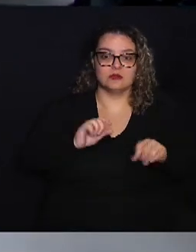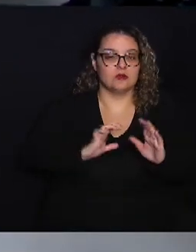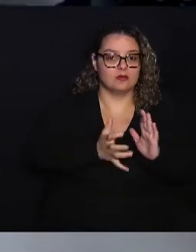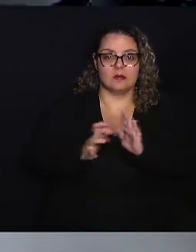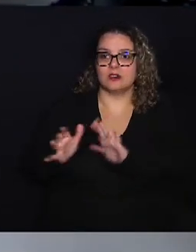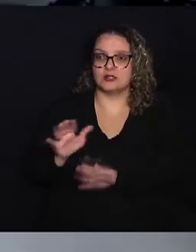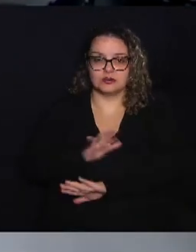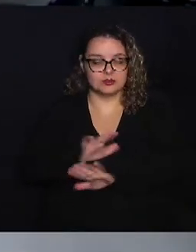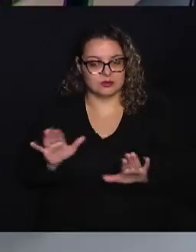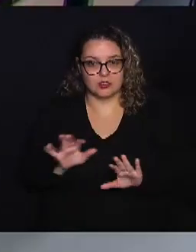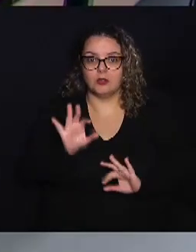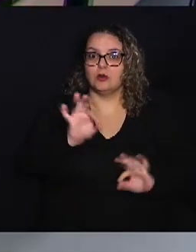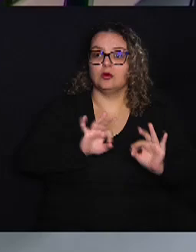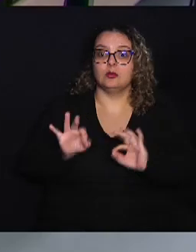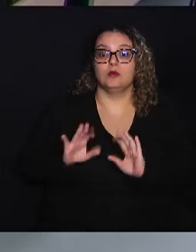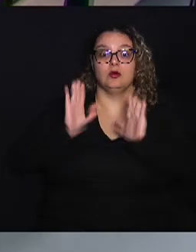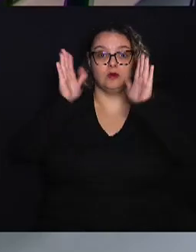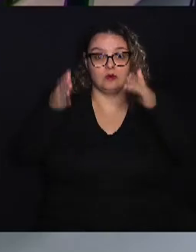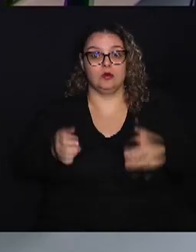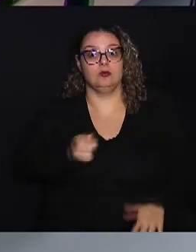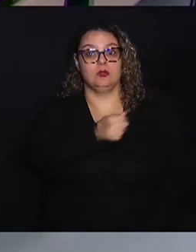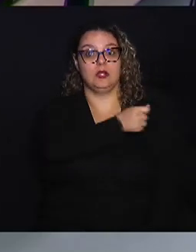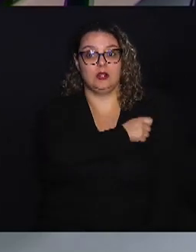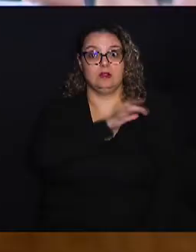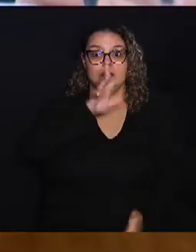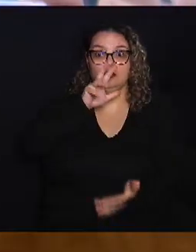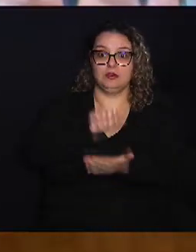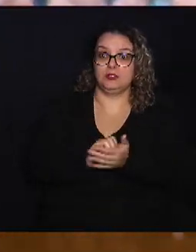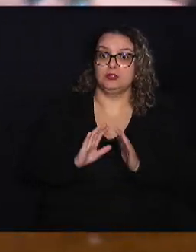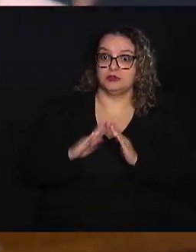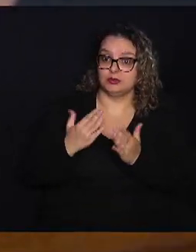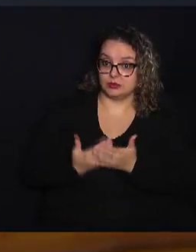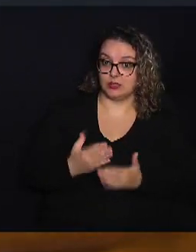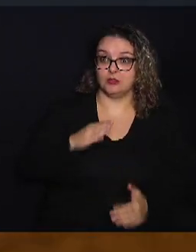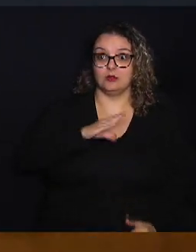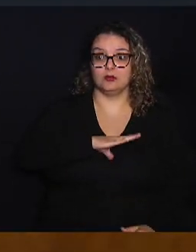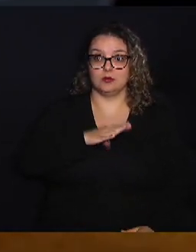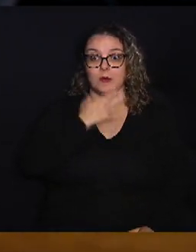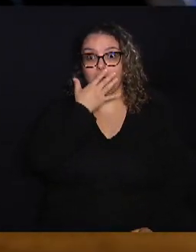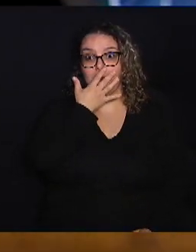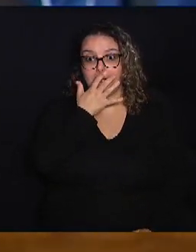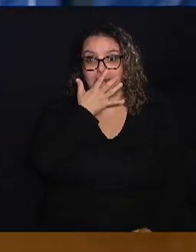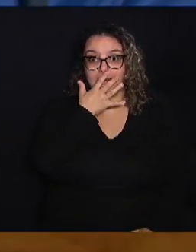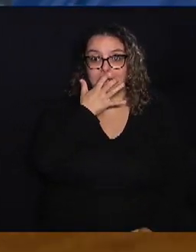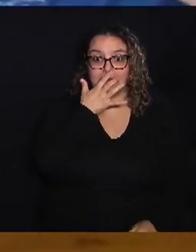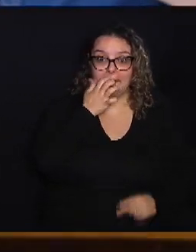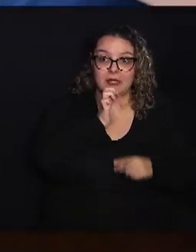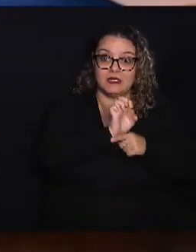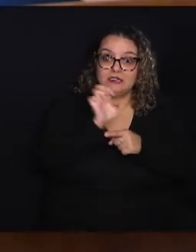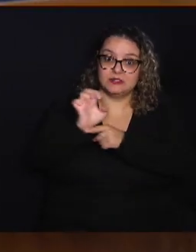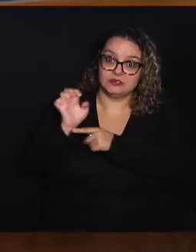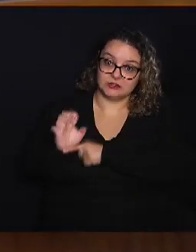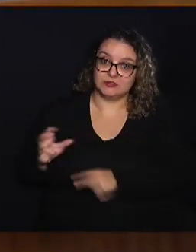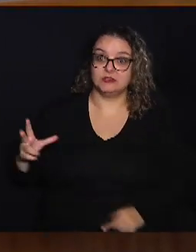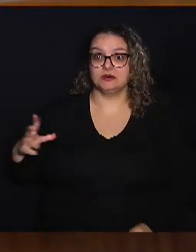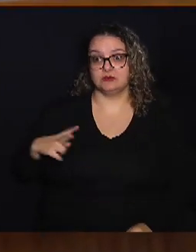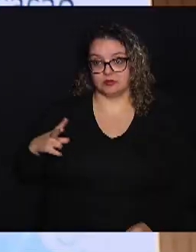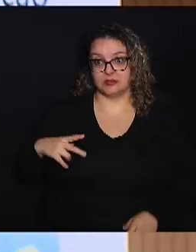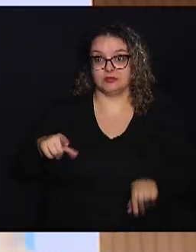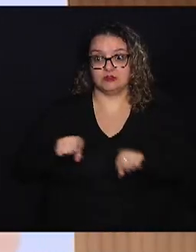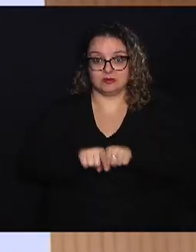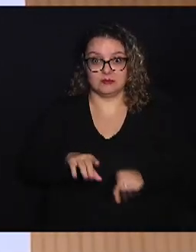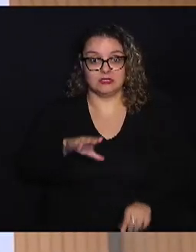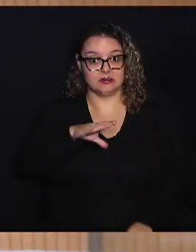projeto é voltado para alunos matriculados nas escolas municipais, estaduais e particulares da